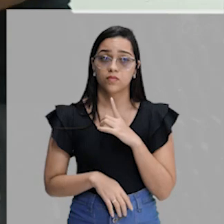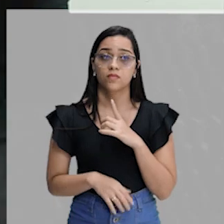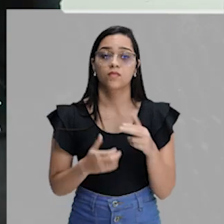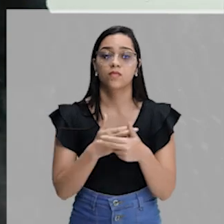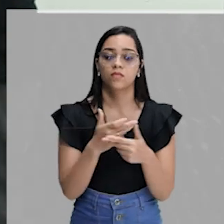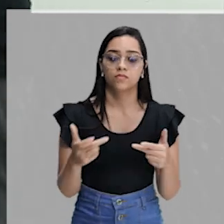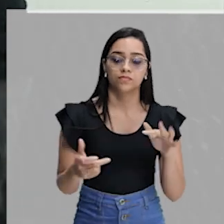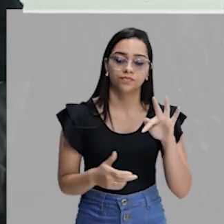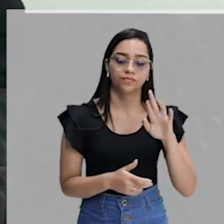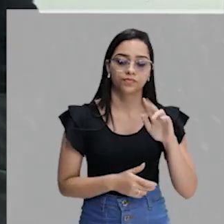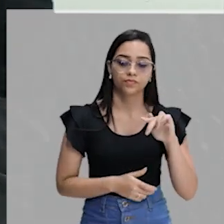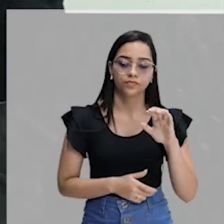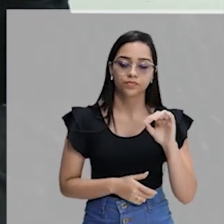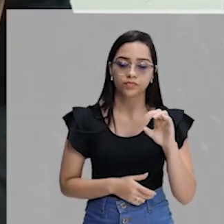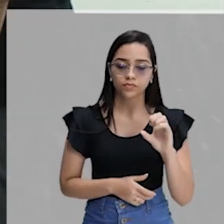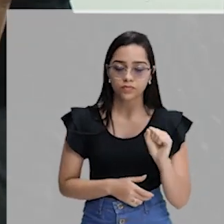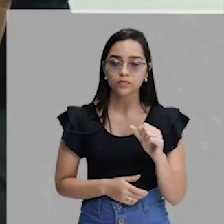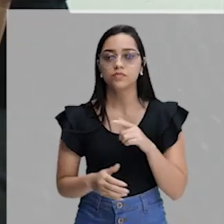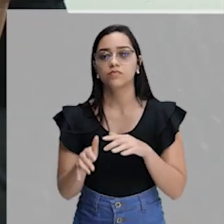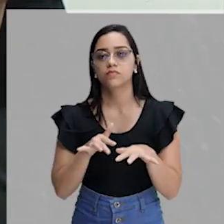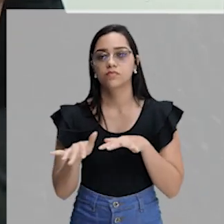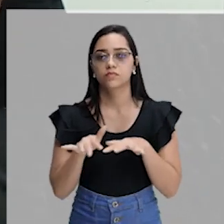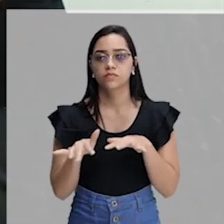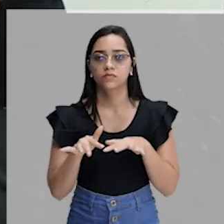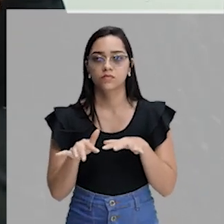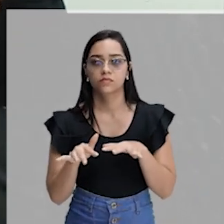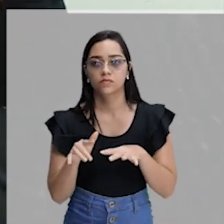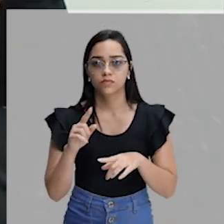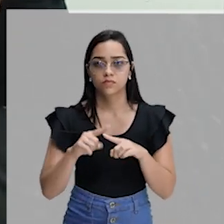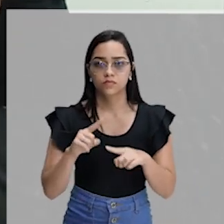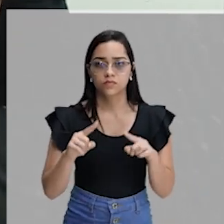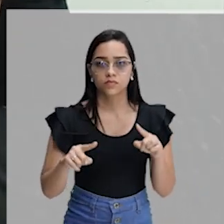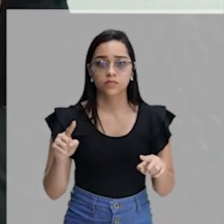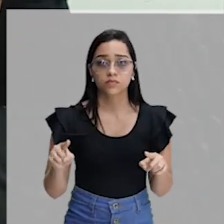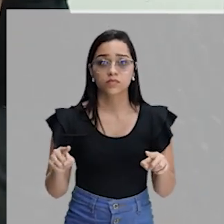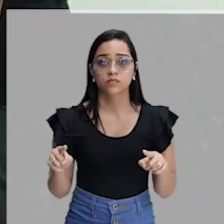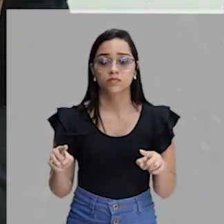das funções, certo? Do movimento uniformemente variado.